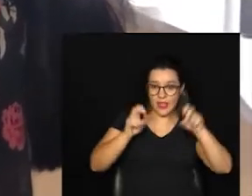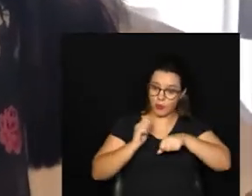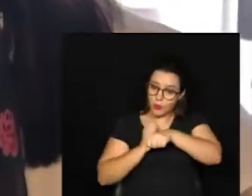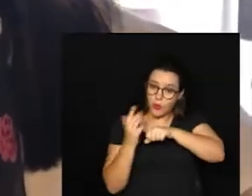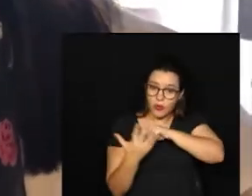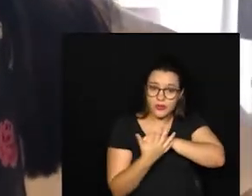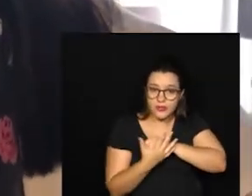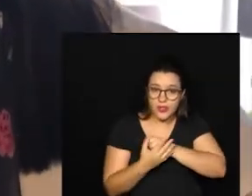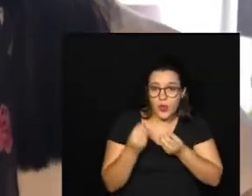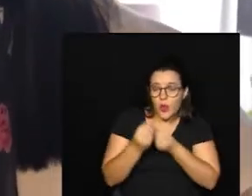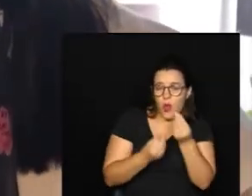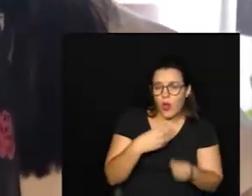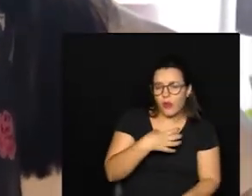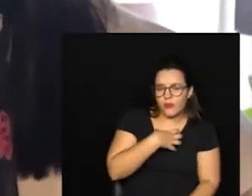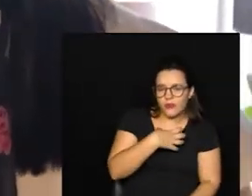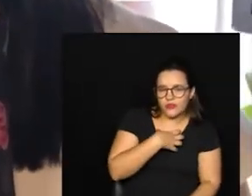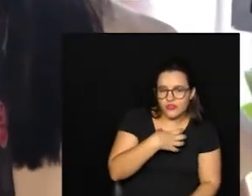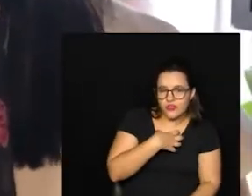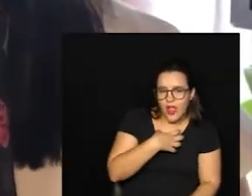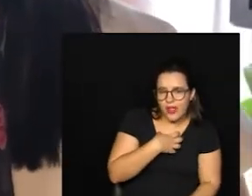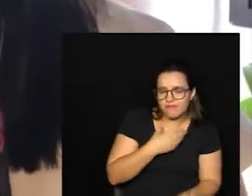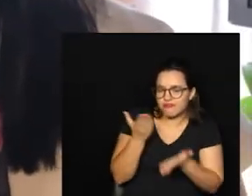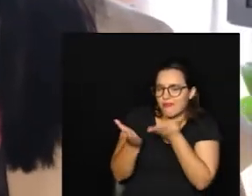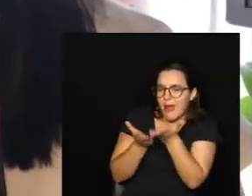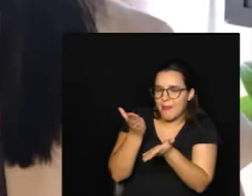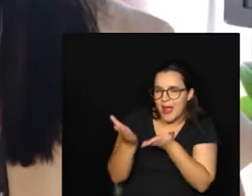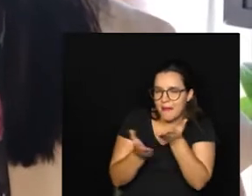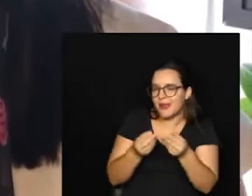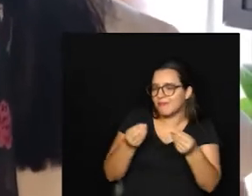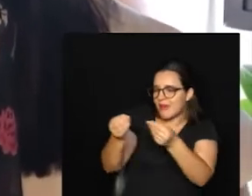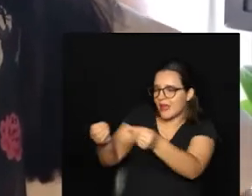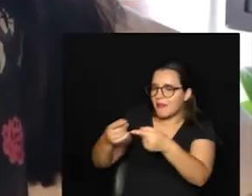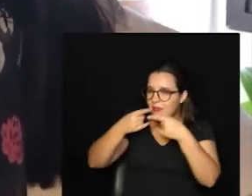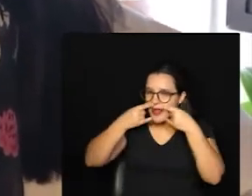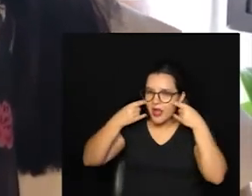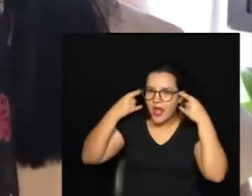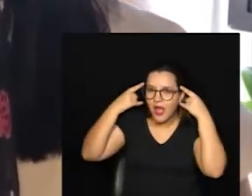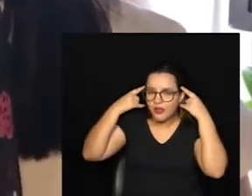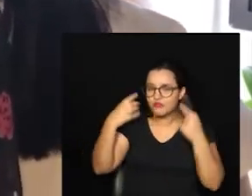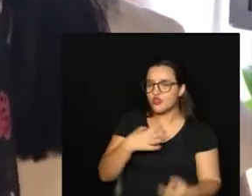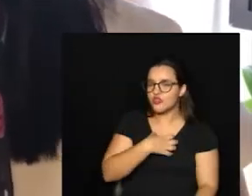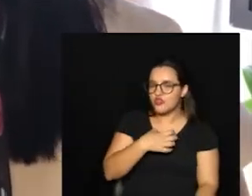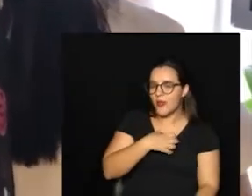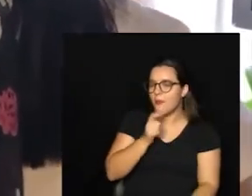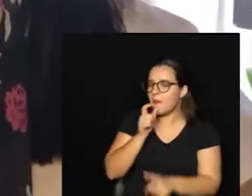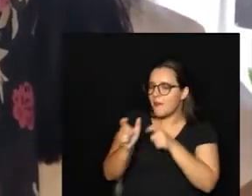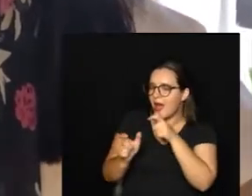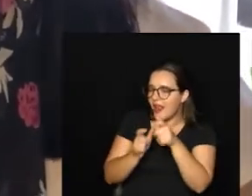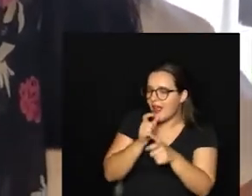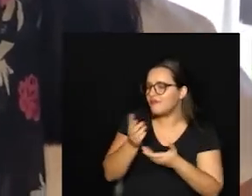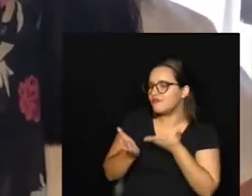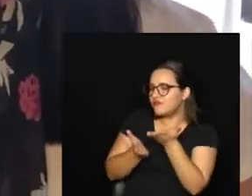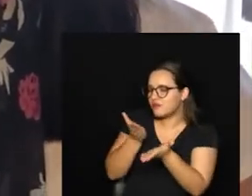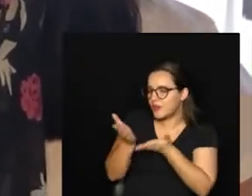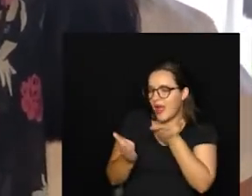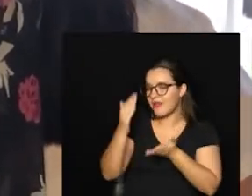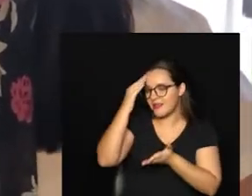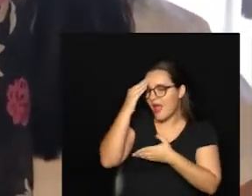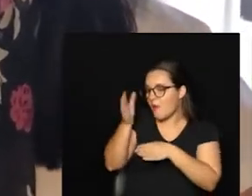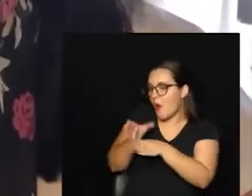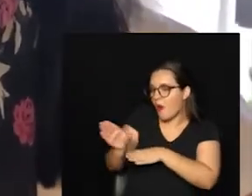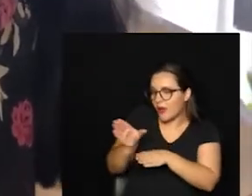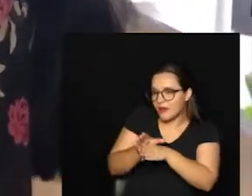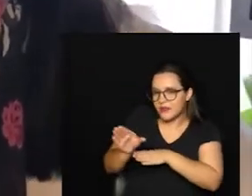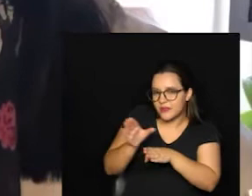deixar claro como abordar o consumidor que está com máscara de maneira gentil, mais orientativa, e também lembrar